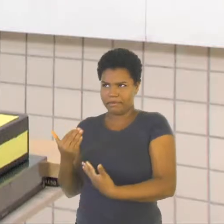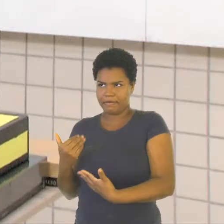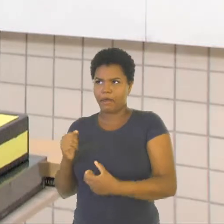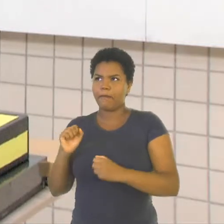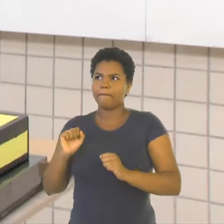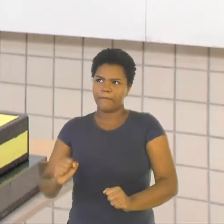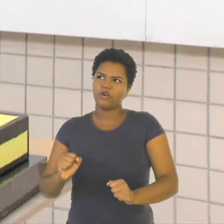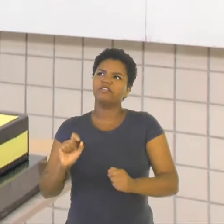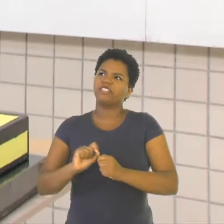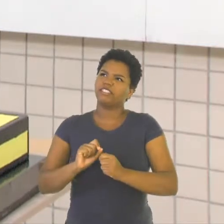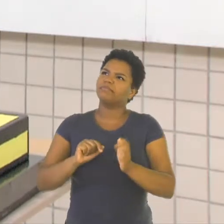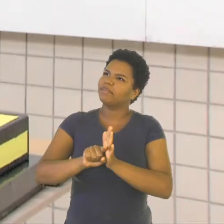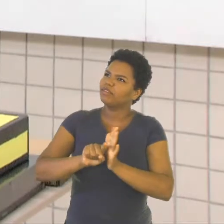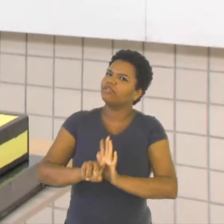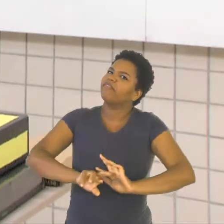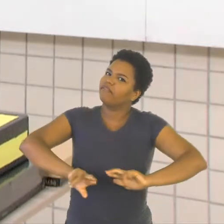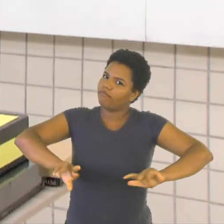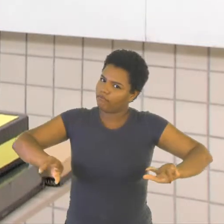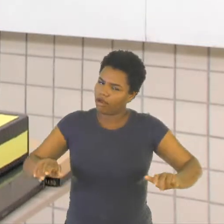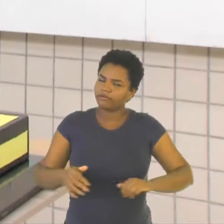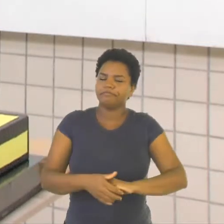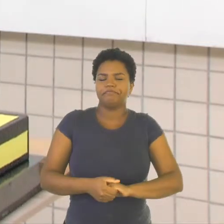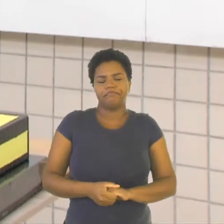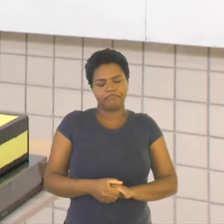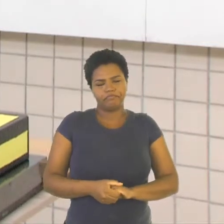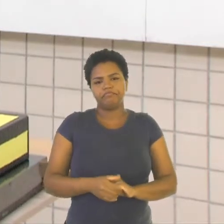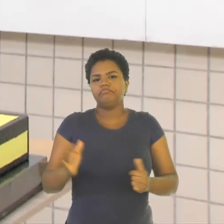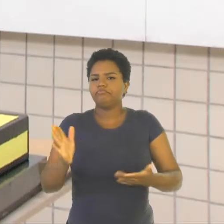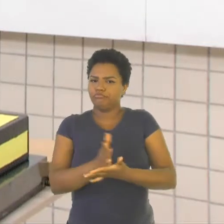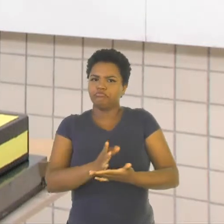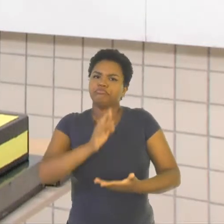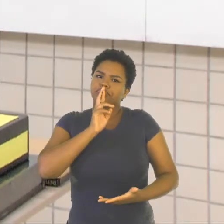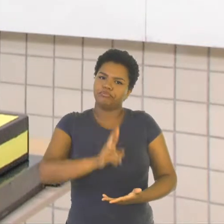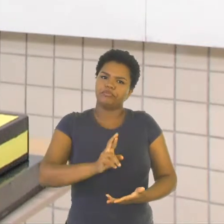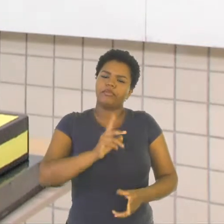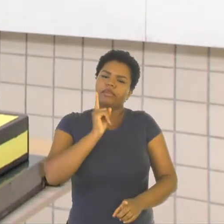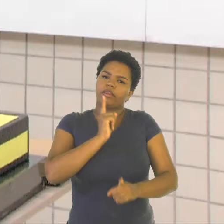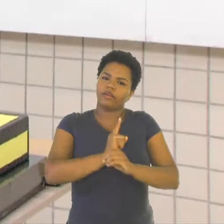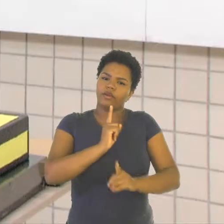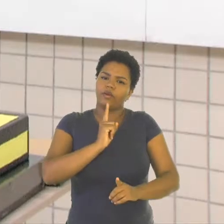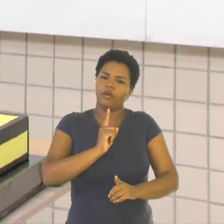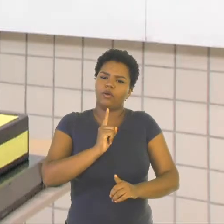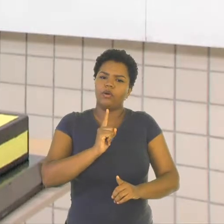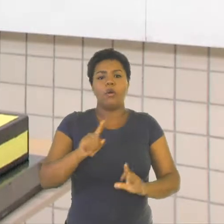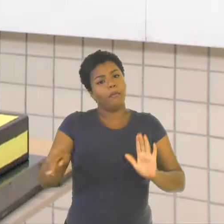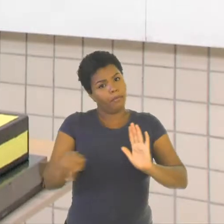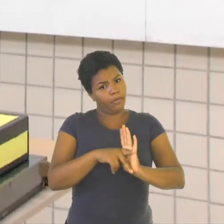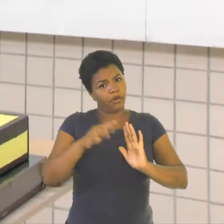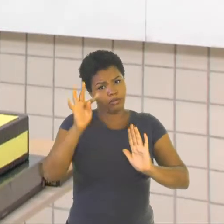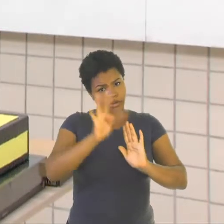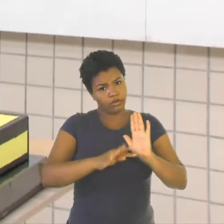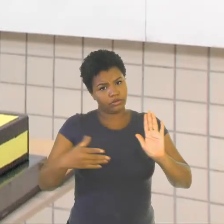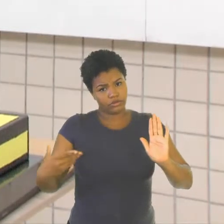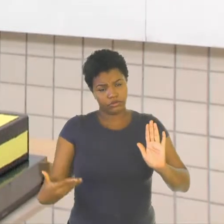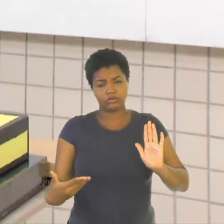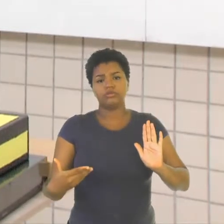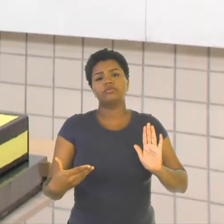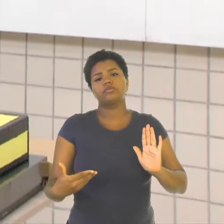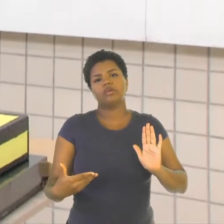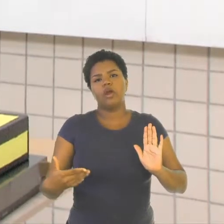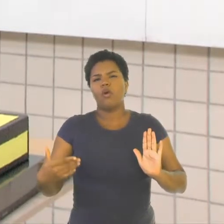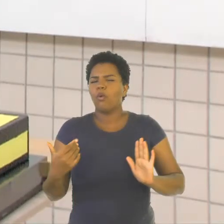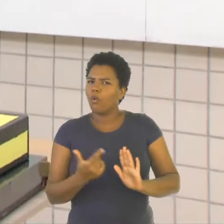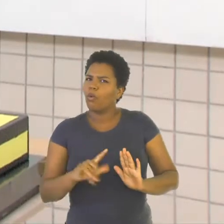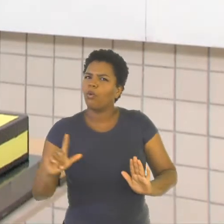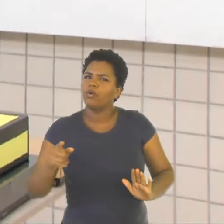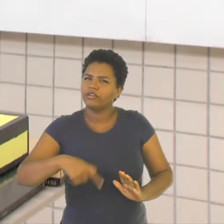muitas perguntas sobre ele. Algumas com resposta que vocês vão encontrar no próprio texto. Outras que vocês vão usar